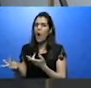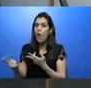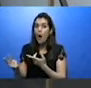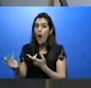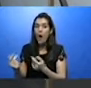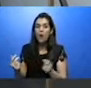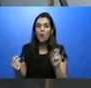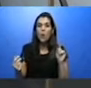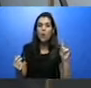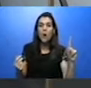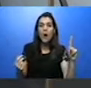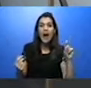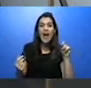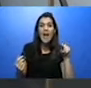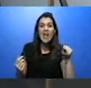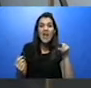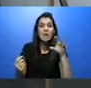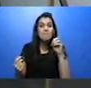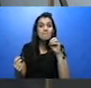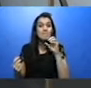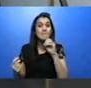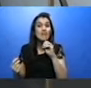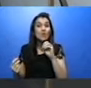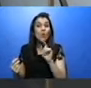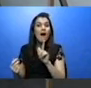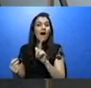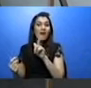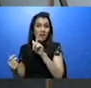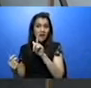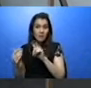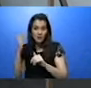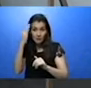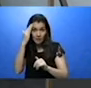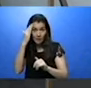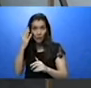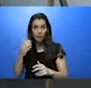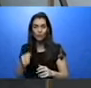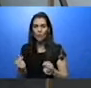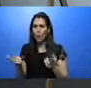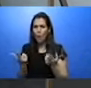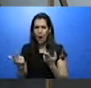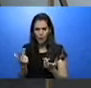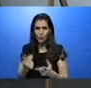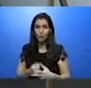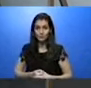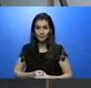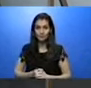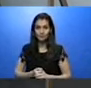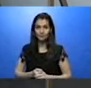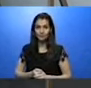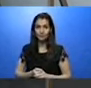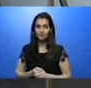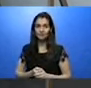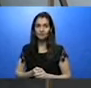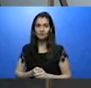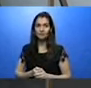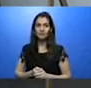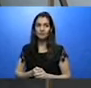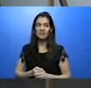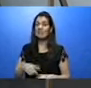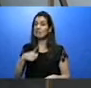têm pesos iguais nessa quantidade aqui, tudo bem? Então, vamos continuar. Há